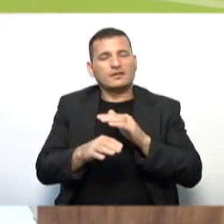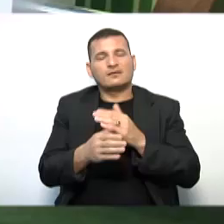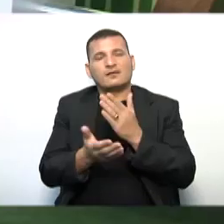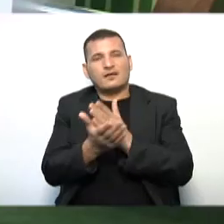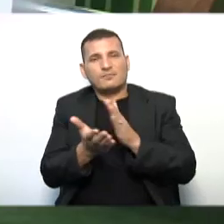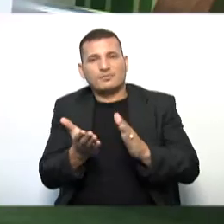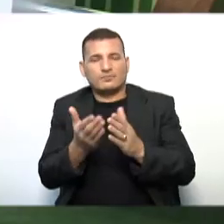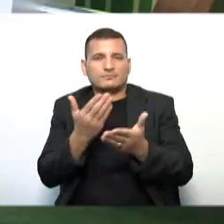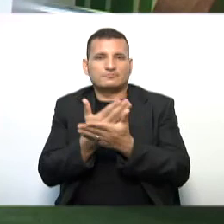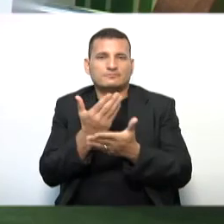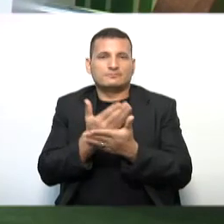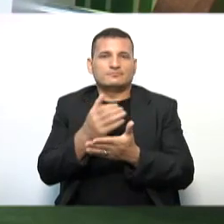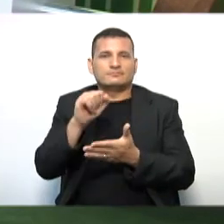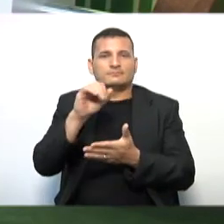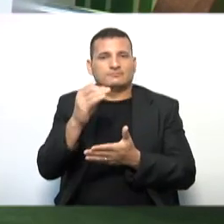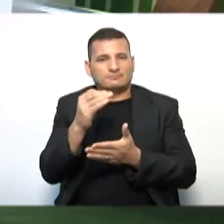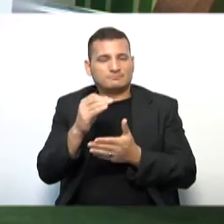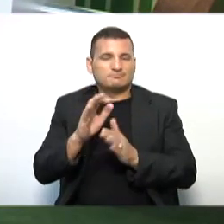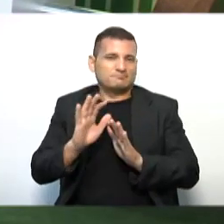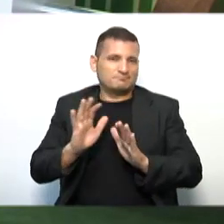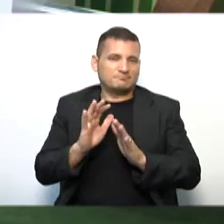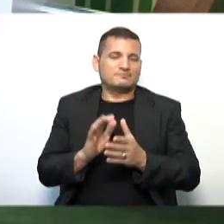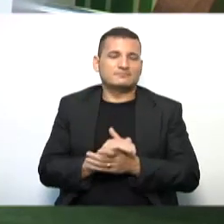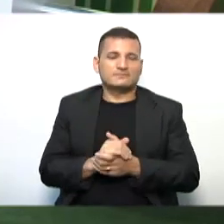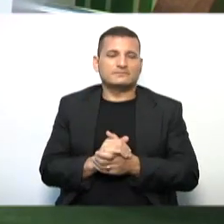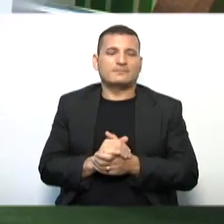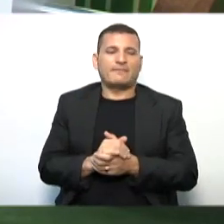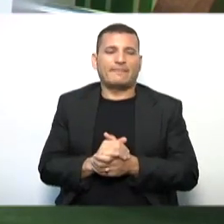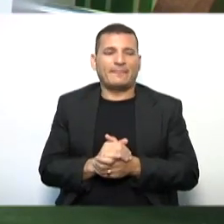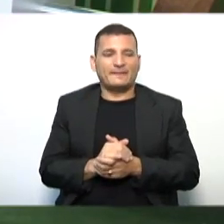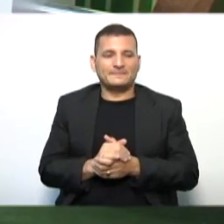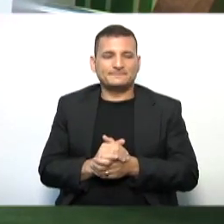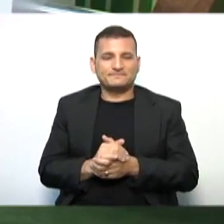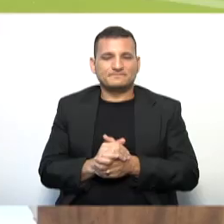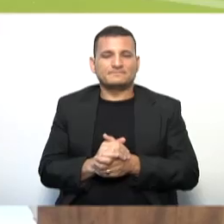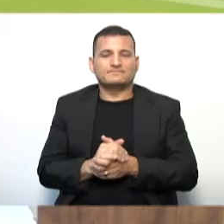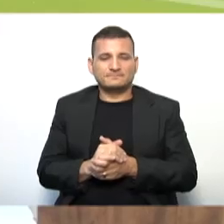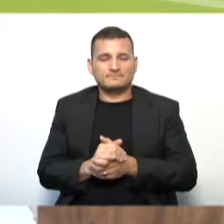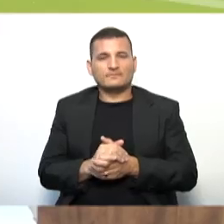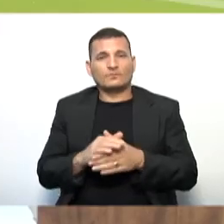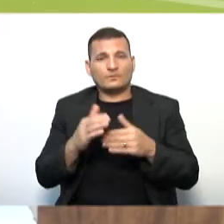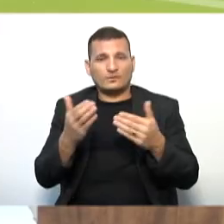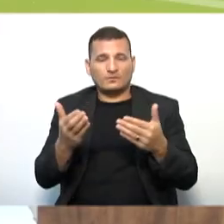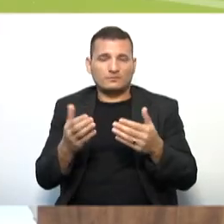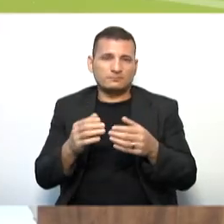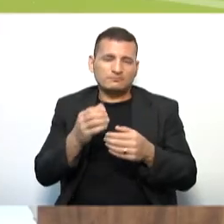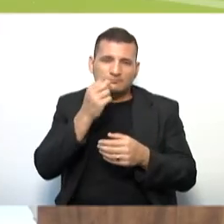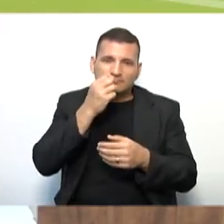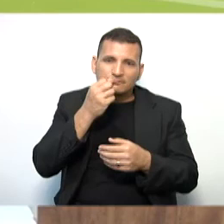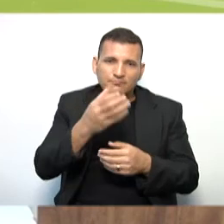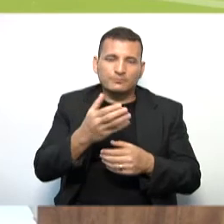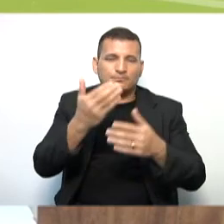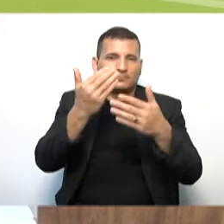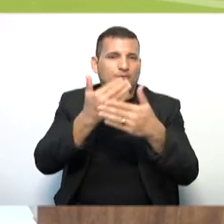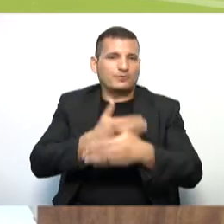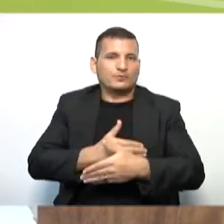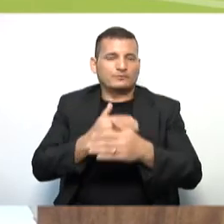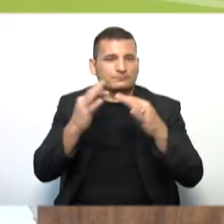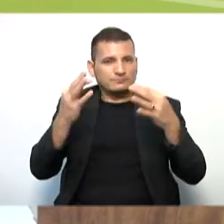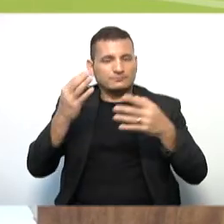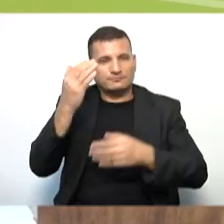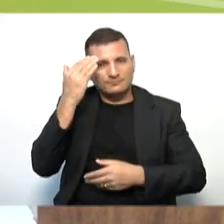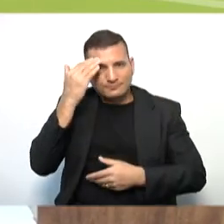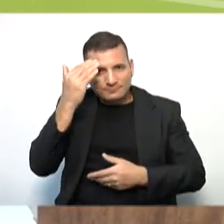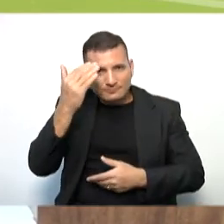né? Agora, pelo menos não, e não com essa turma. Exatamente, né? Isso. Então, fiquem aí. Uma boa prova para todos. Queria